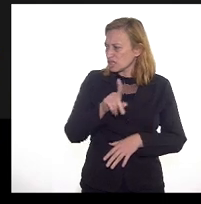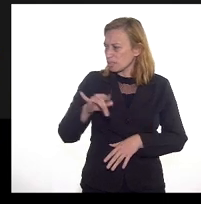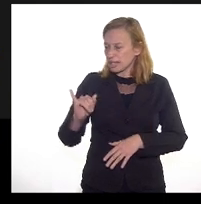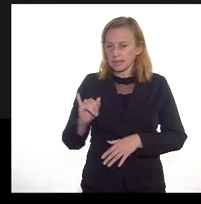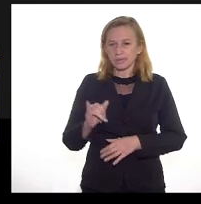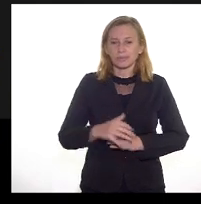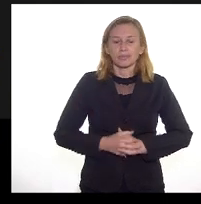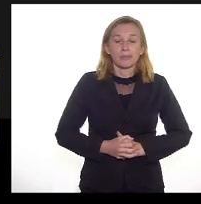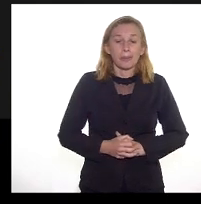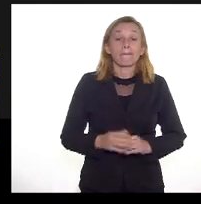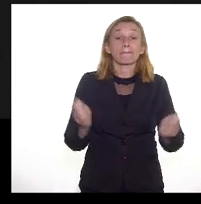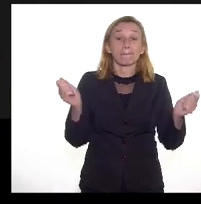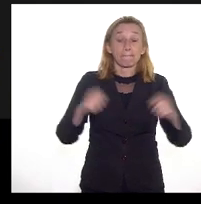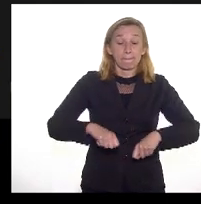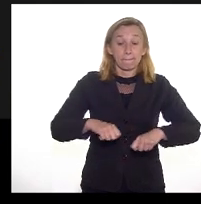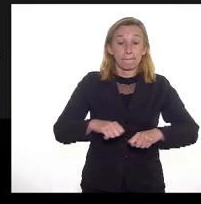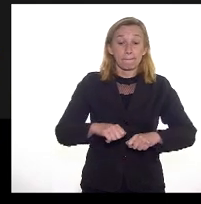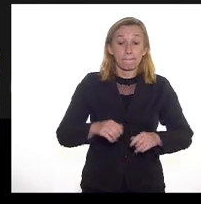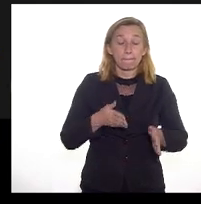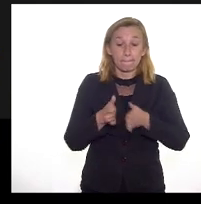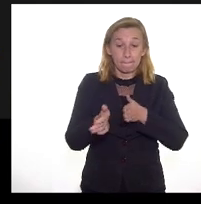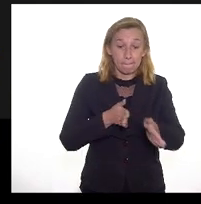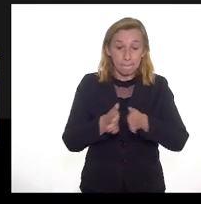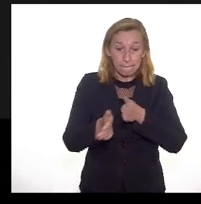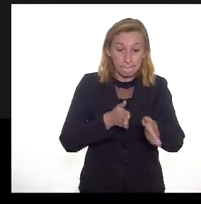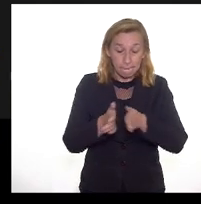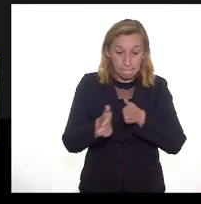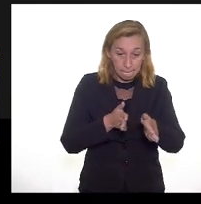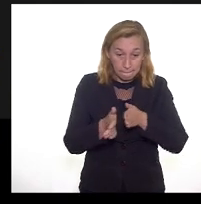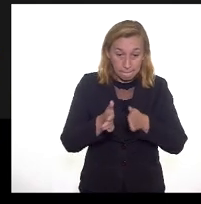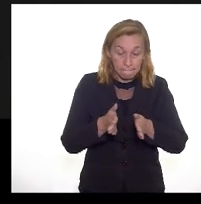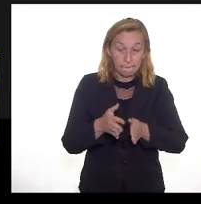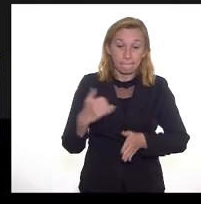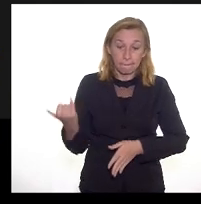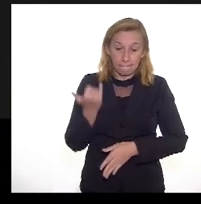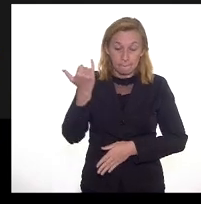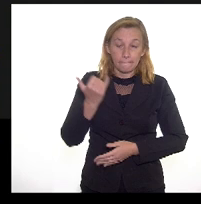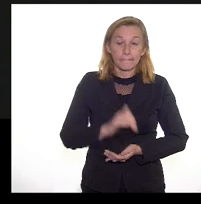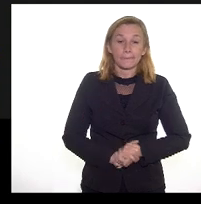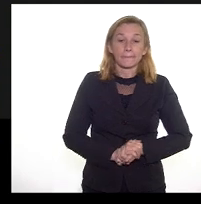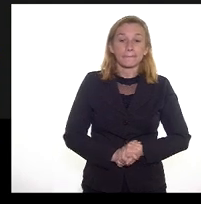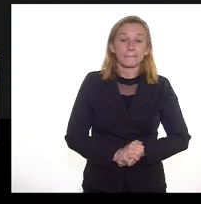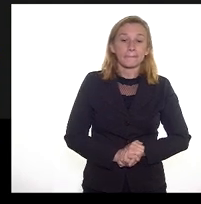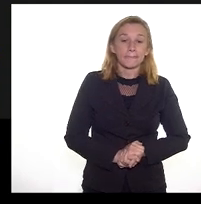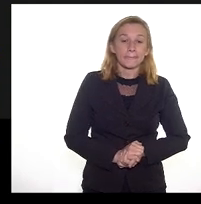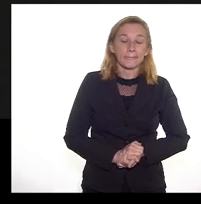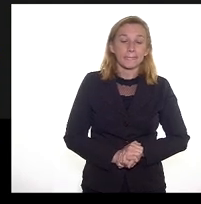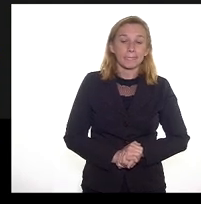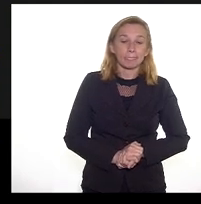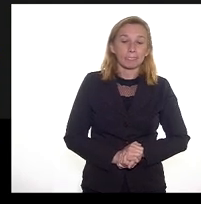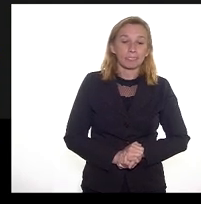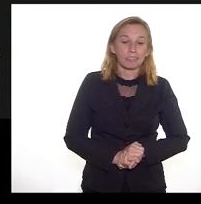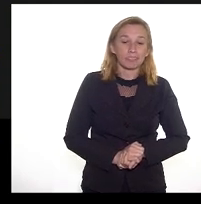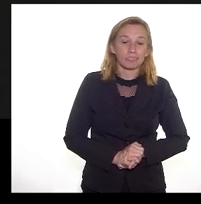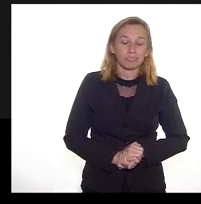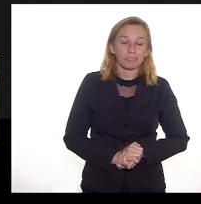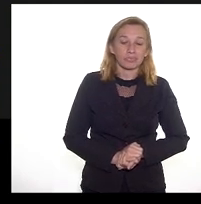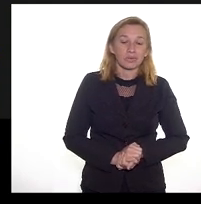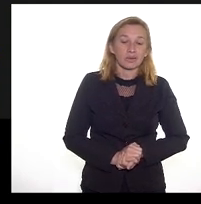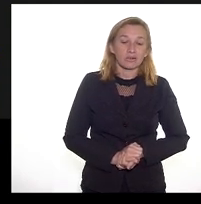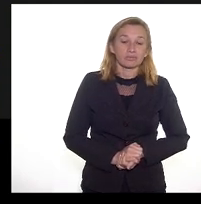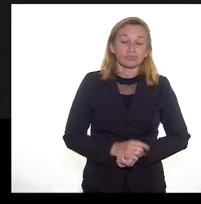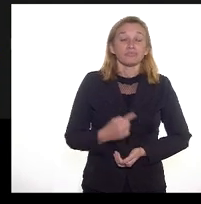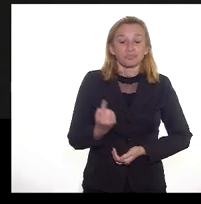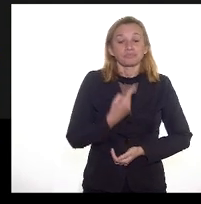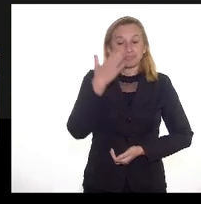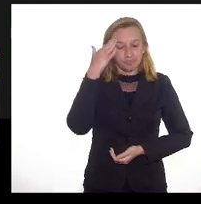tenham possibilidade de acesso a um arcabouço teórico importante, como aqueles trazidos aqui em parte, porque a gente sabe